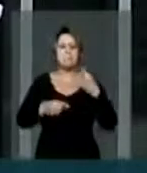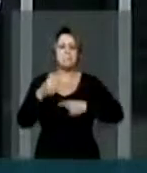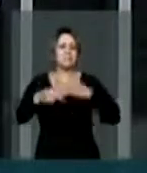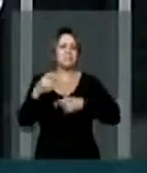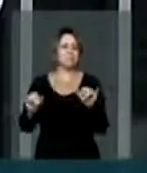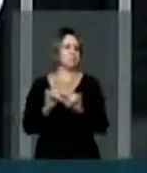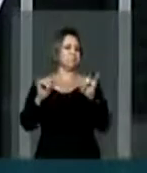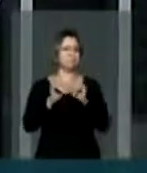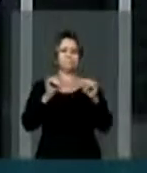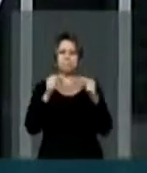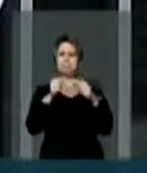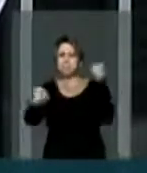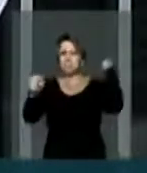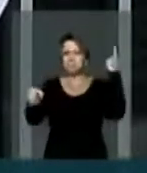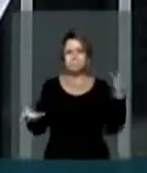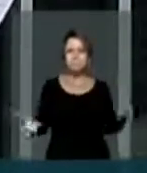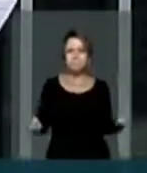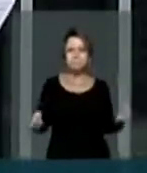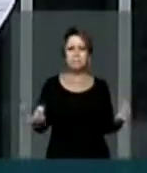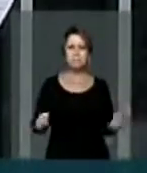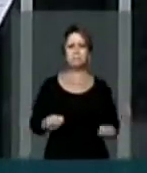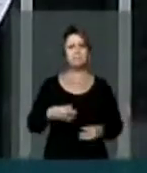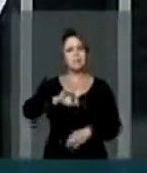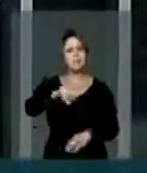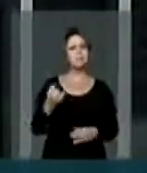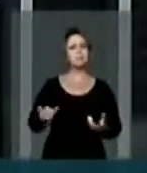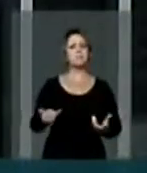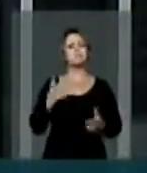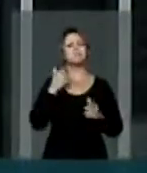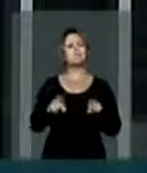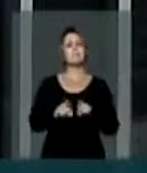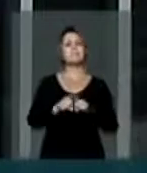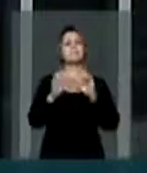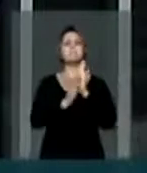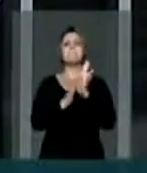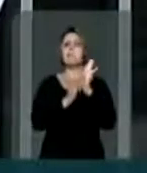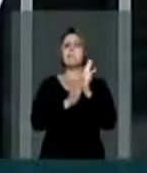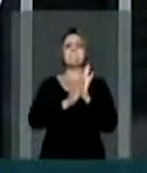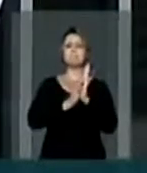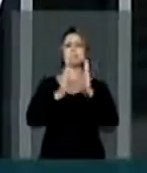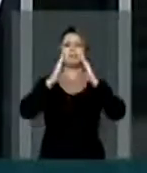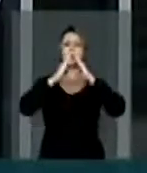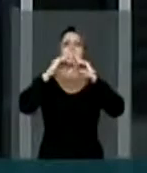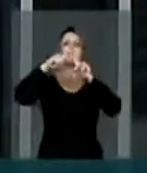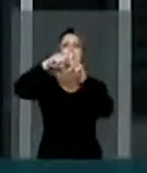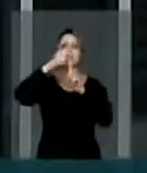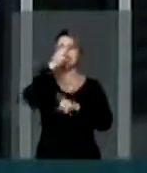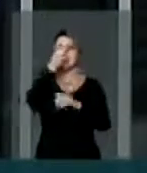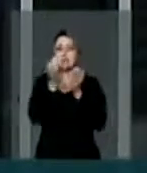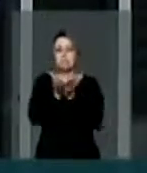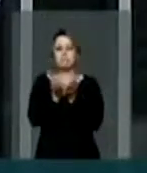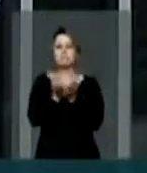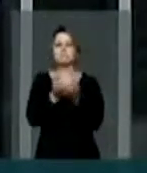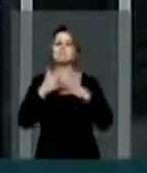Tratando-se de adolescentes, aproveito essa oportunidade para parabenizar as igrejas evangélicas do Brasil, que